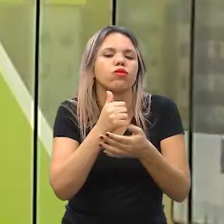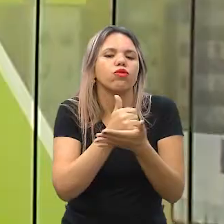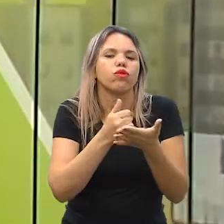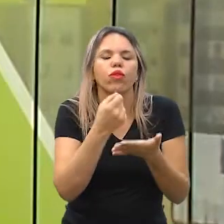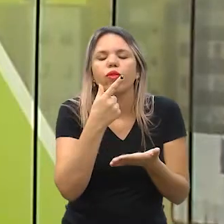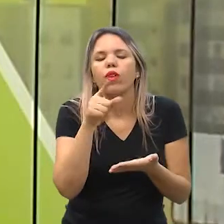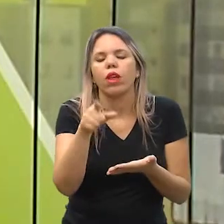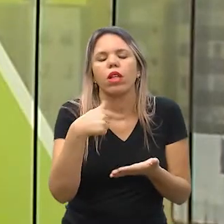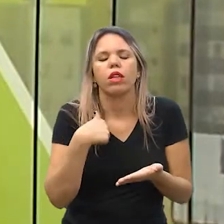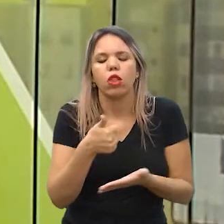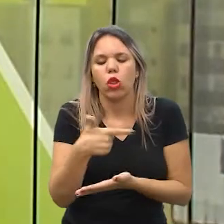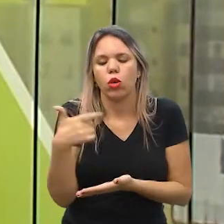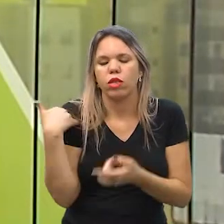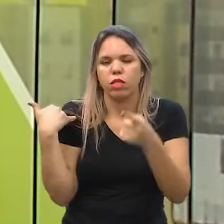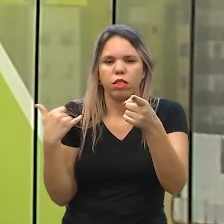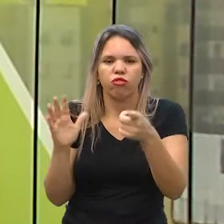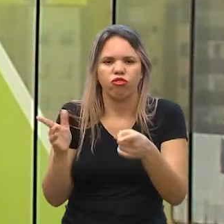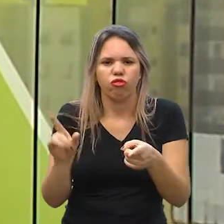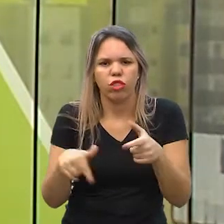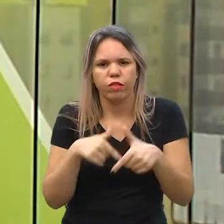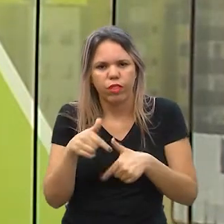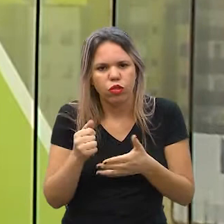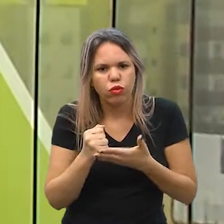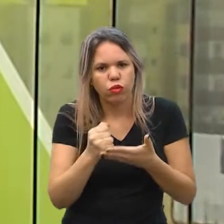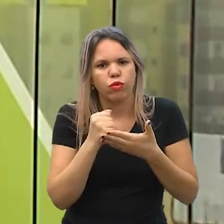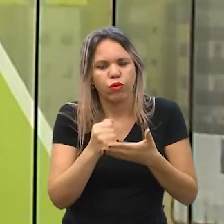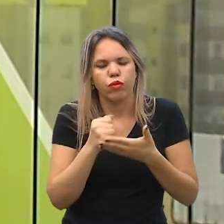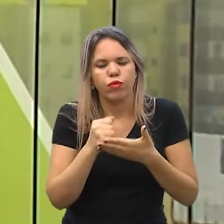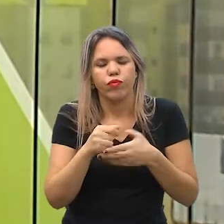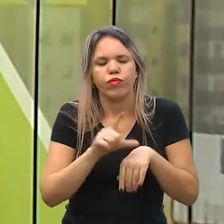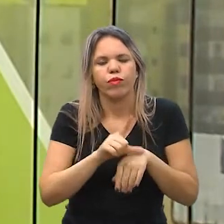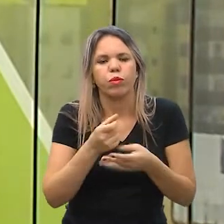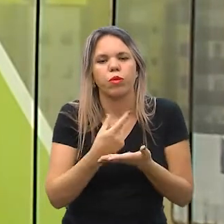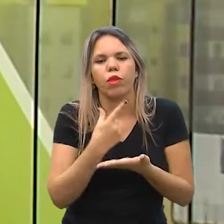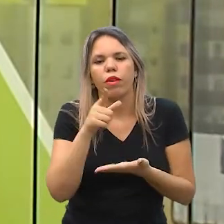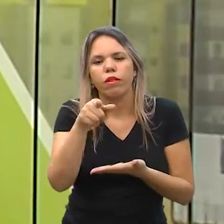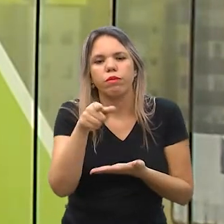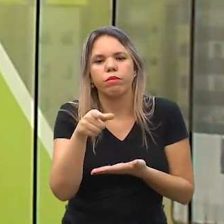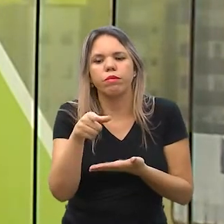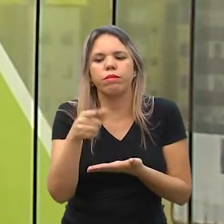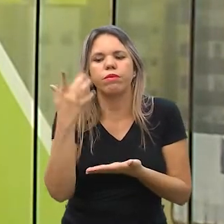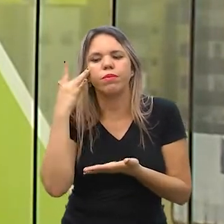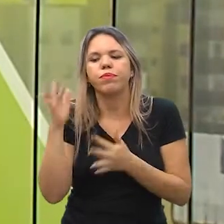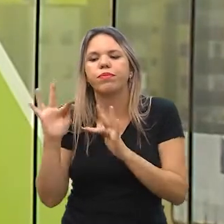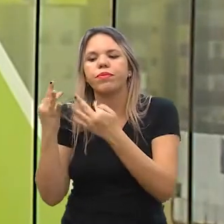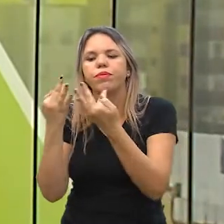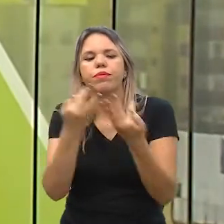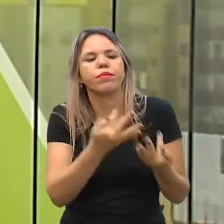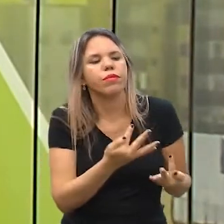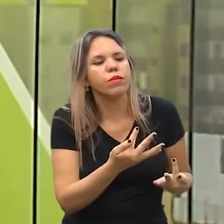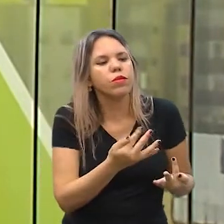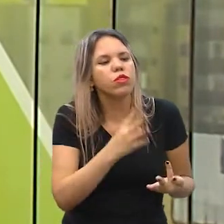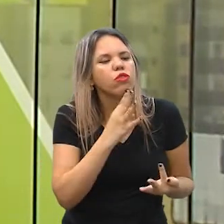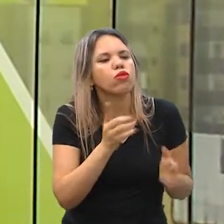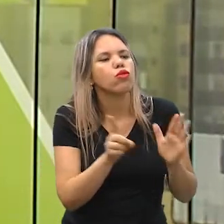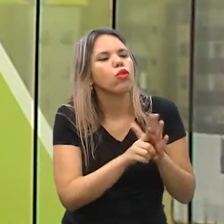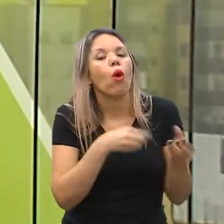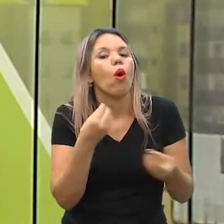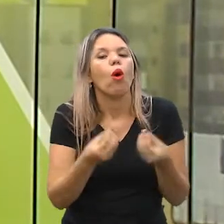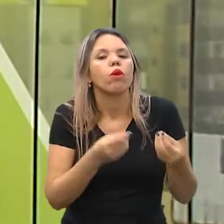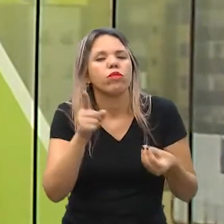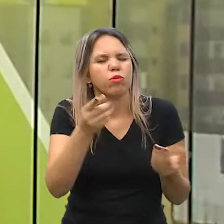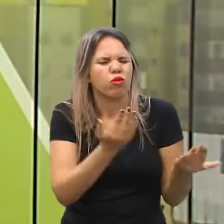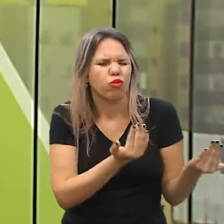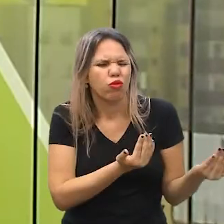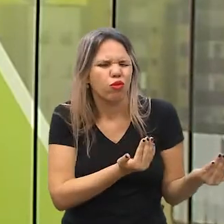na minha abertura que aos 12 anos você já estava ajudando em uma drogaria. Vem de família, você conhecia o dono, porque